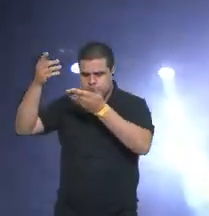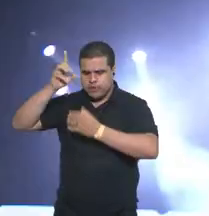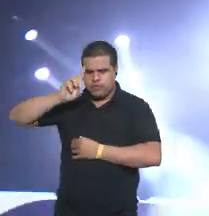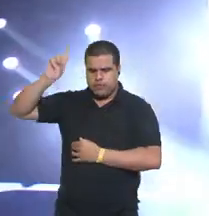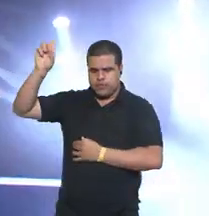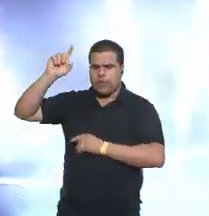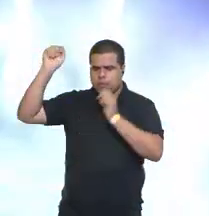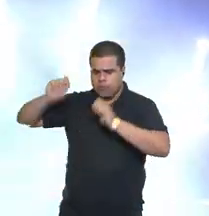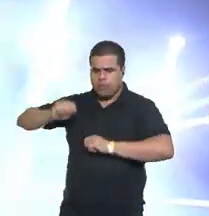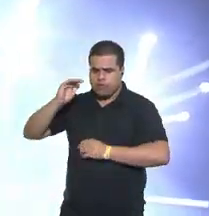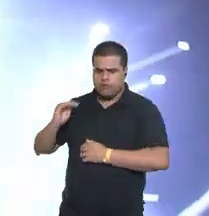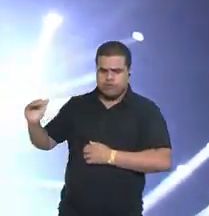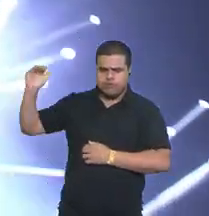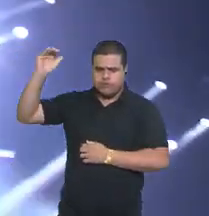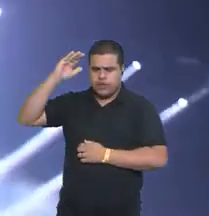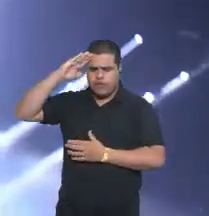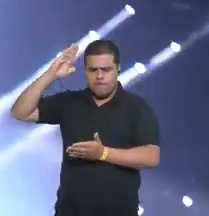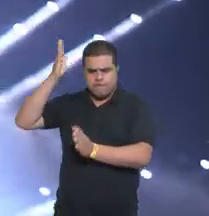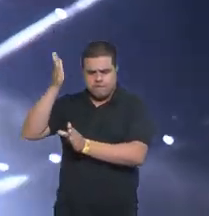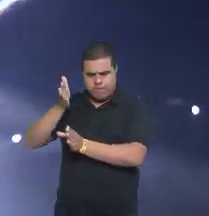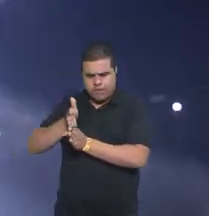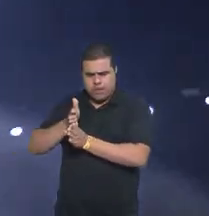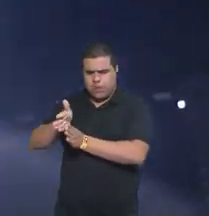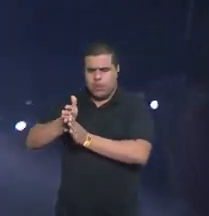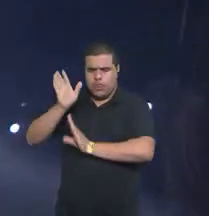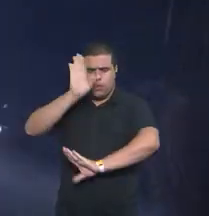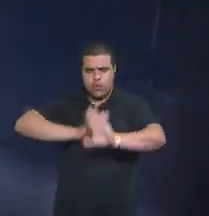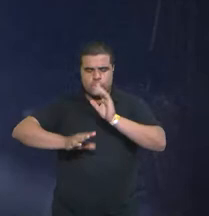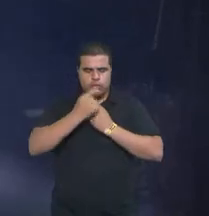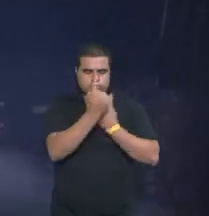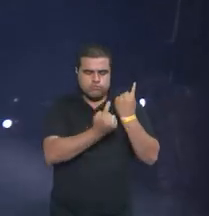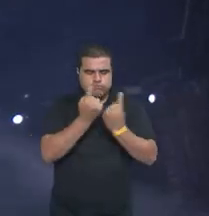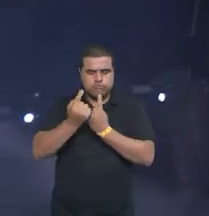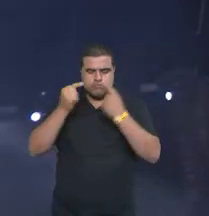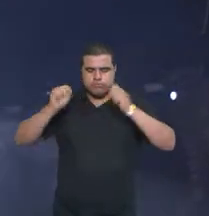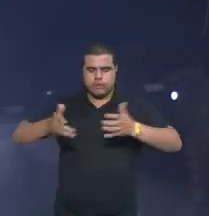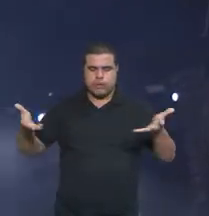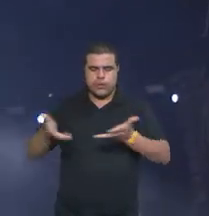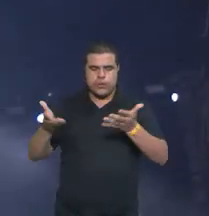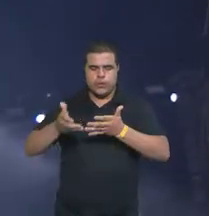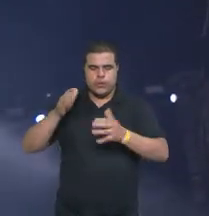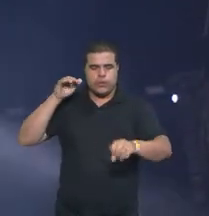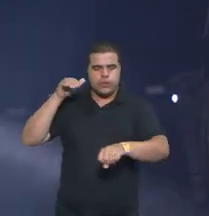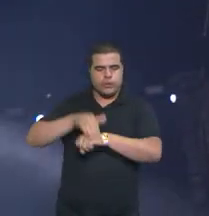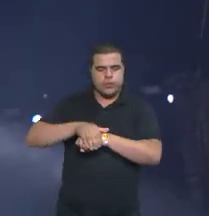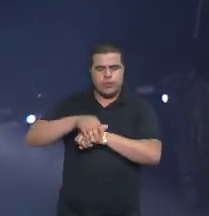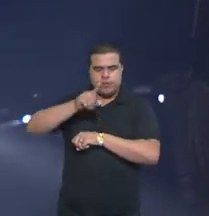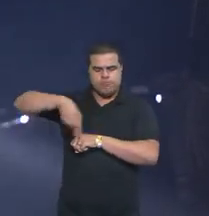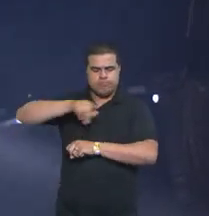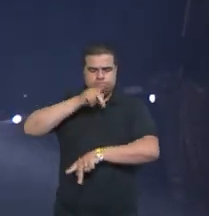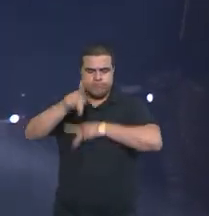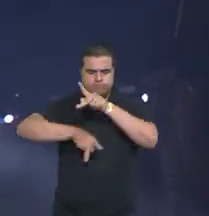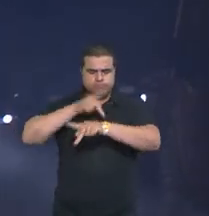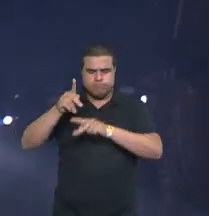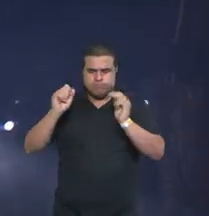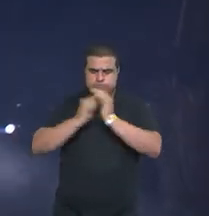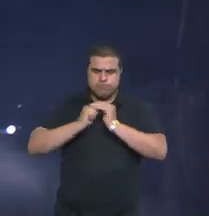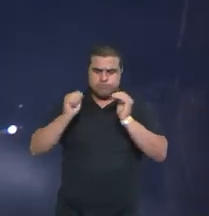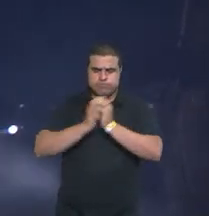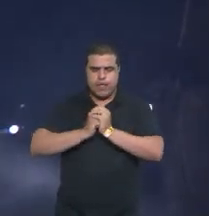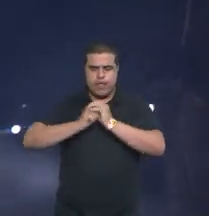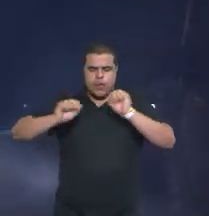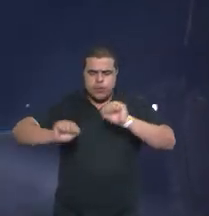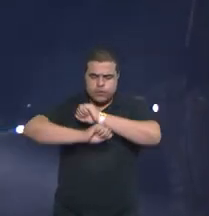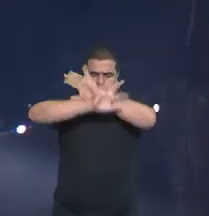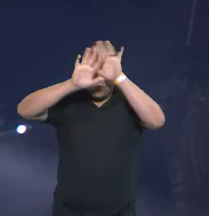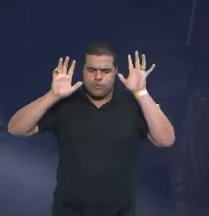meu Deus porque tu és grande tu és fiel todos em cuidados senhor de cada um de nós e nesta noite senhor povo está aqui te adorando glorificando